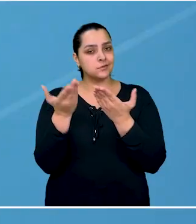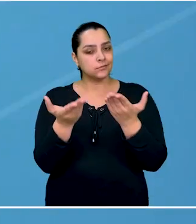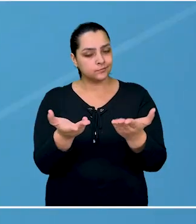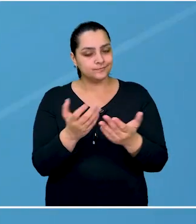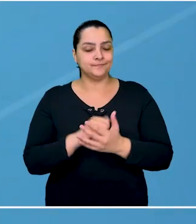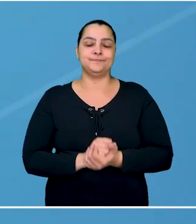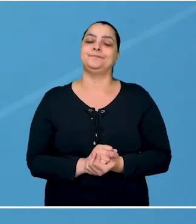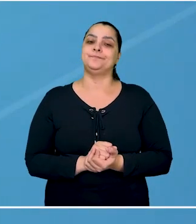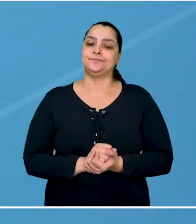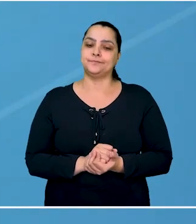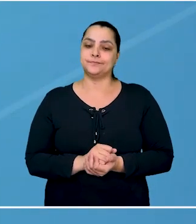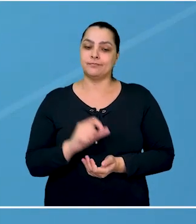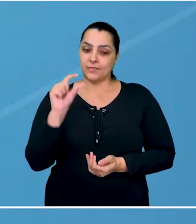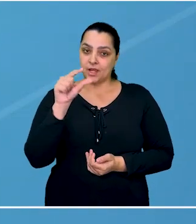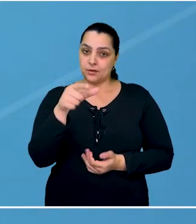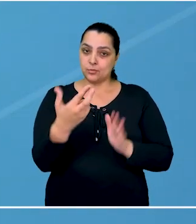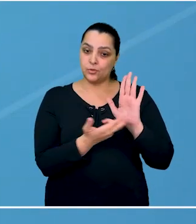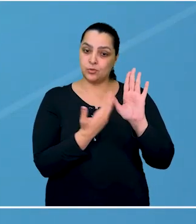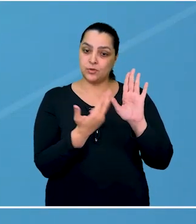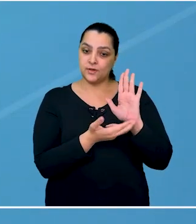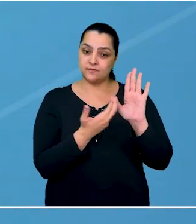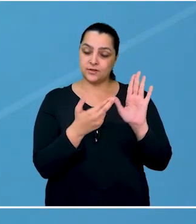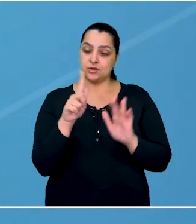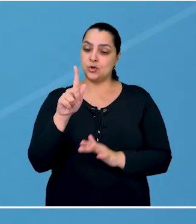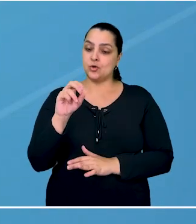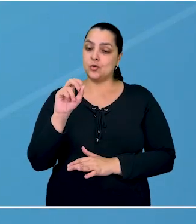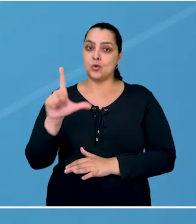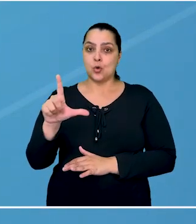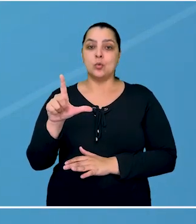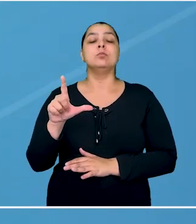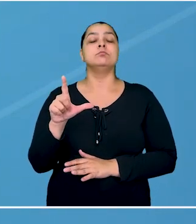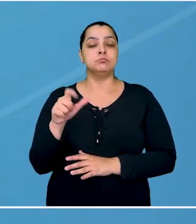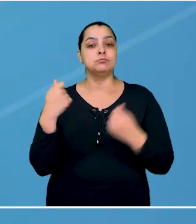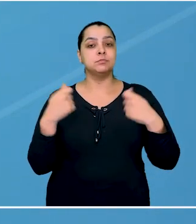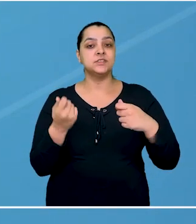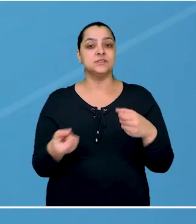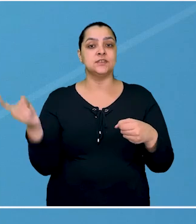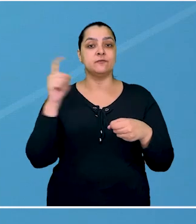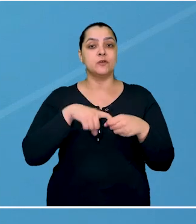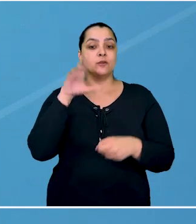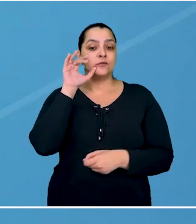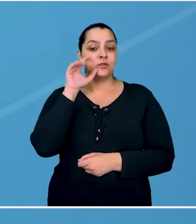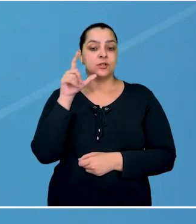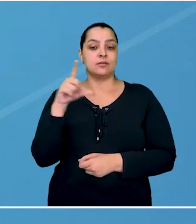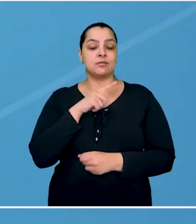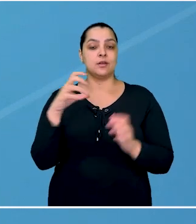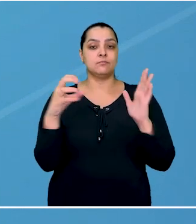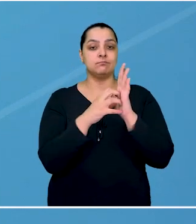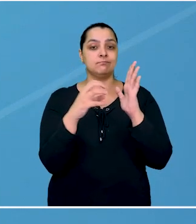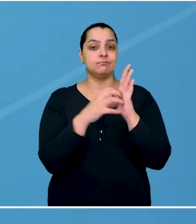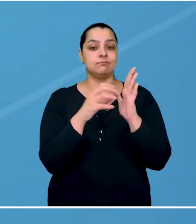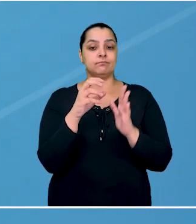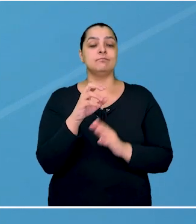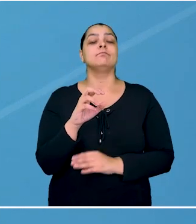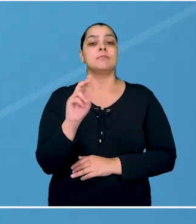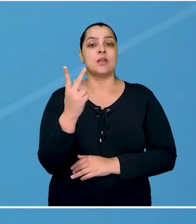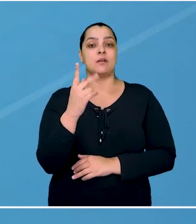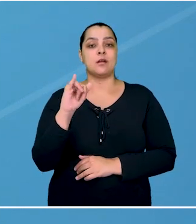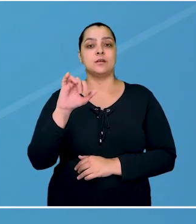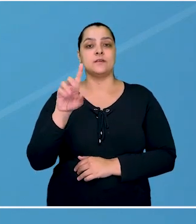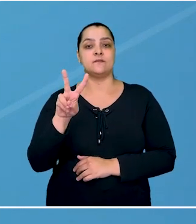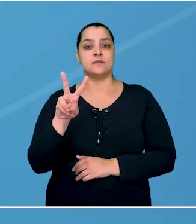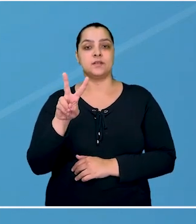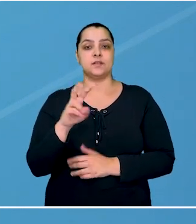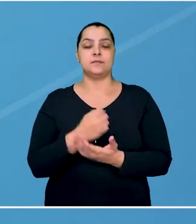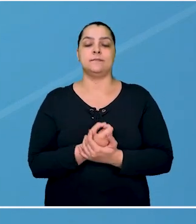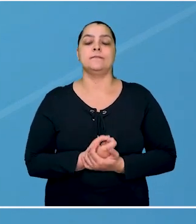completo. E daqui a pouco, aqui no Revista TST, Gol Linhas Aéreas deve reintegrar comissária diagnosticada com o vírus HIV.